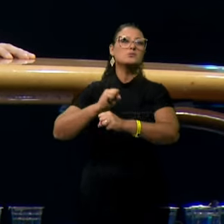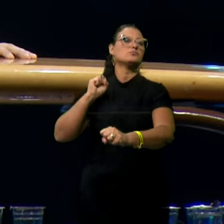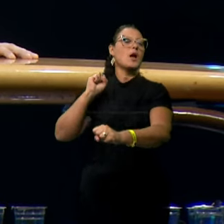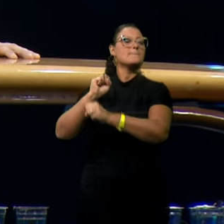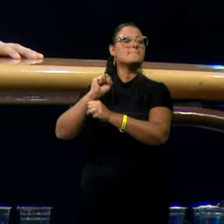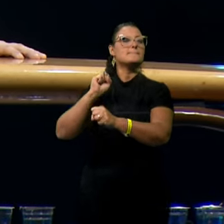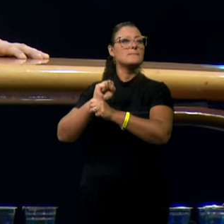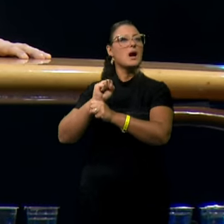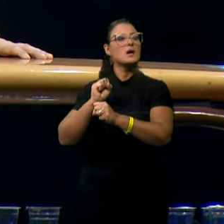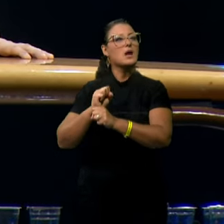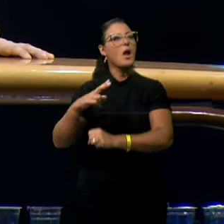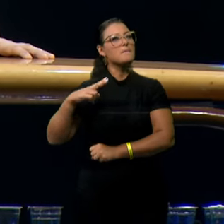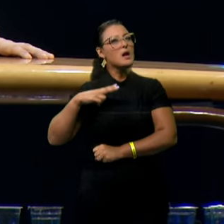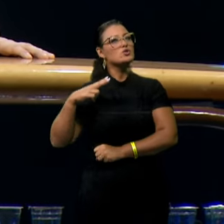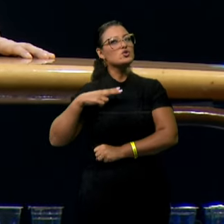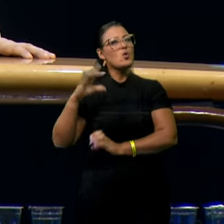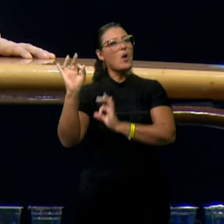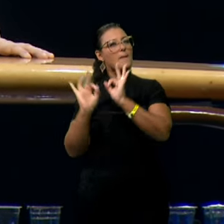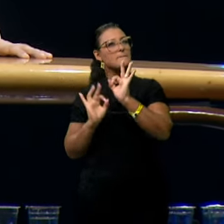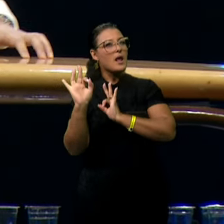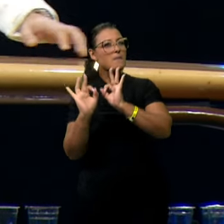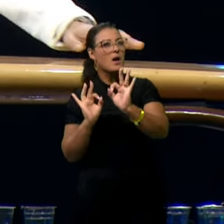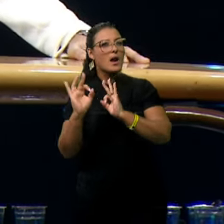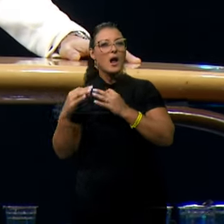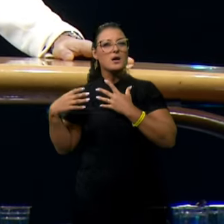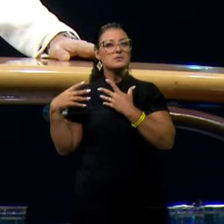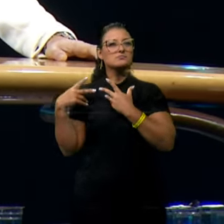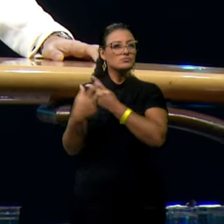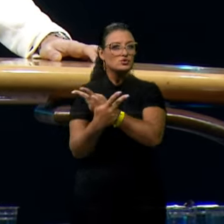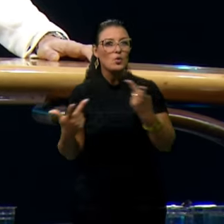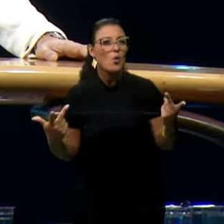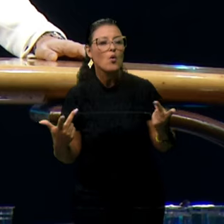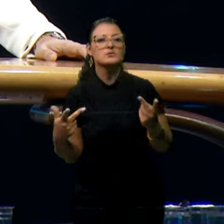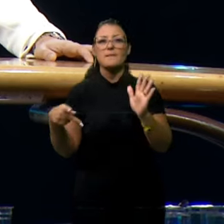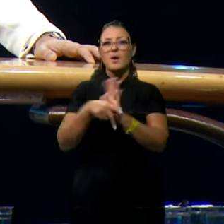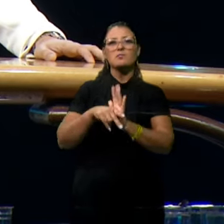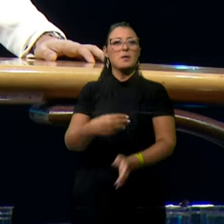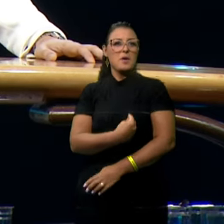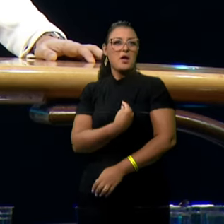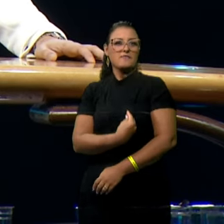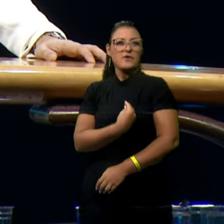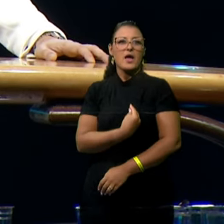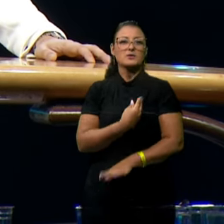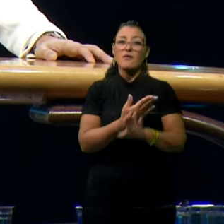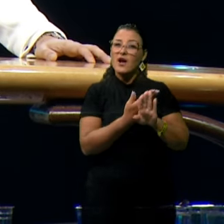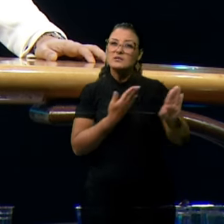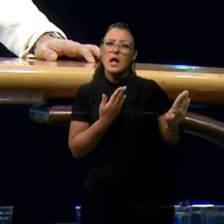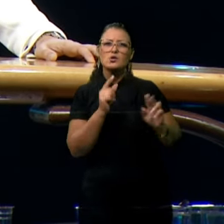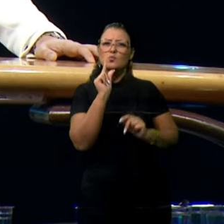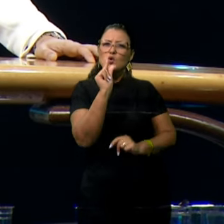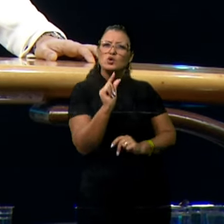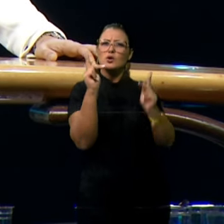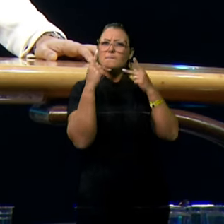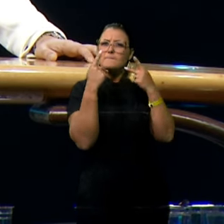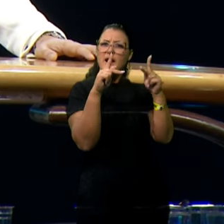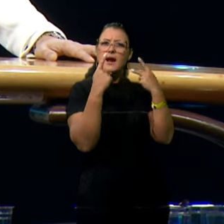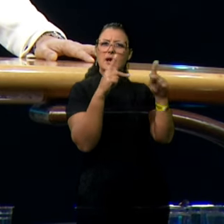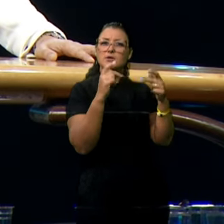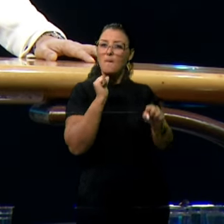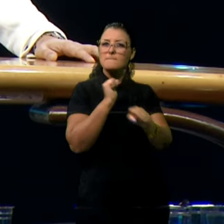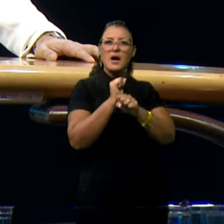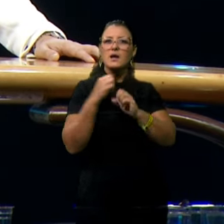pessoal e nesse tempo eu tenho estado sempre do Brasil da administração e dessa escolas quando eu